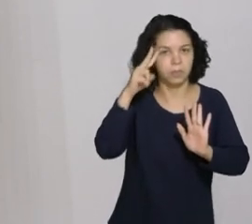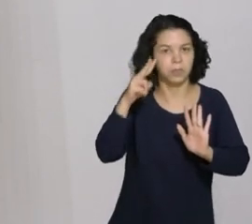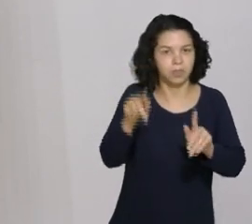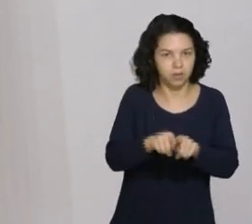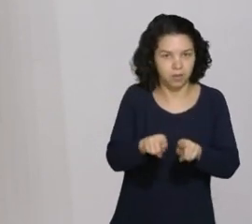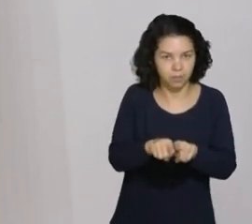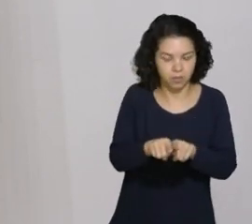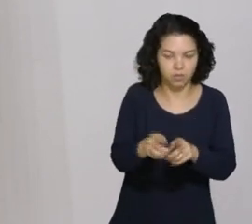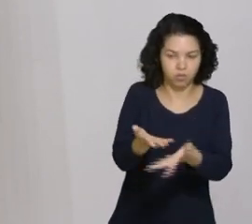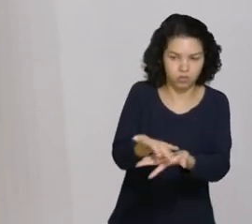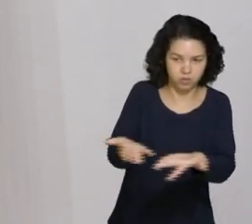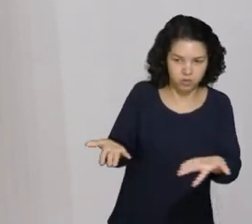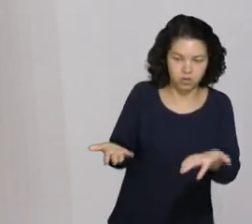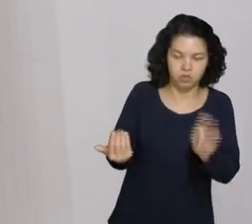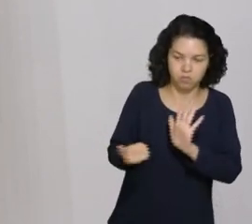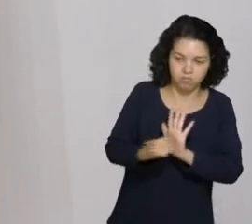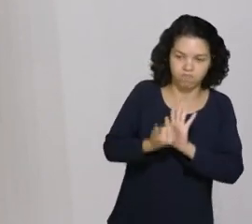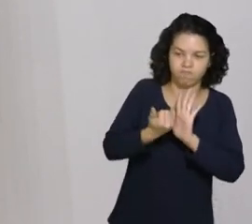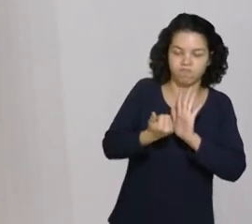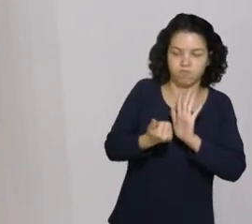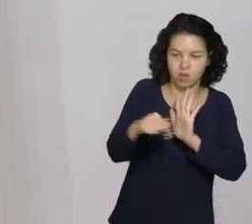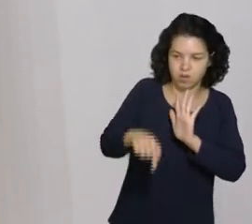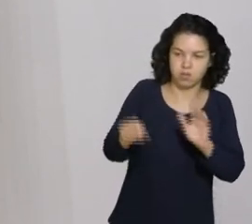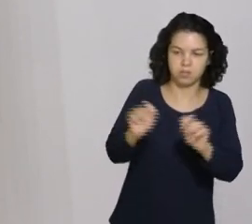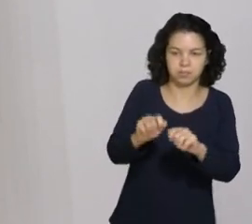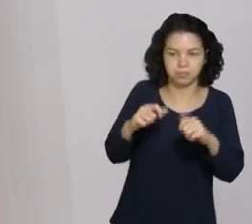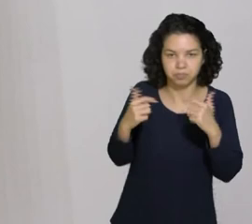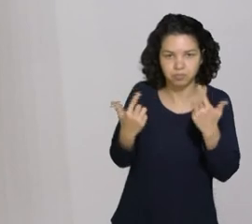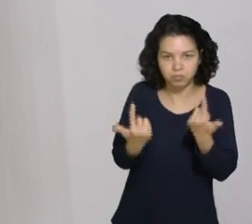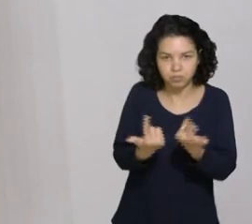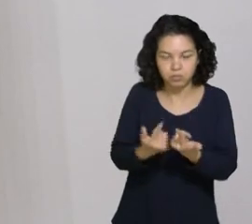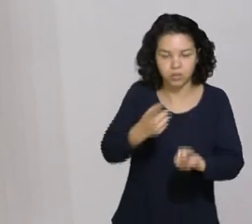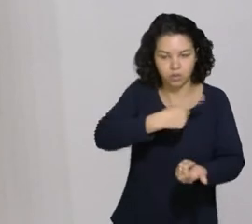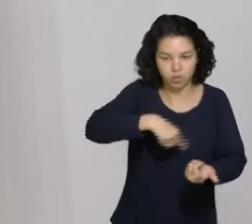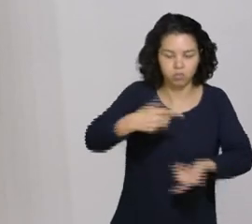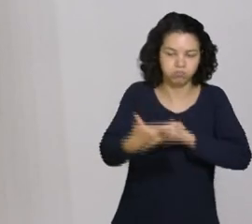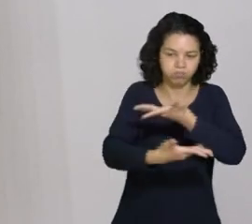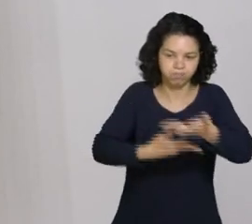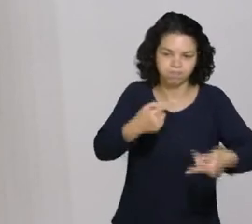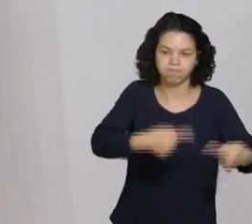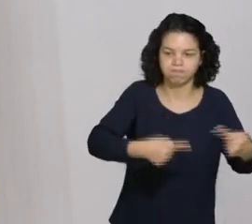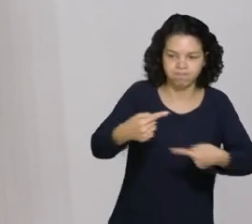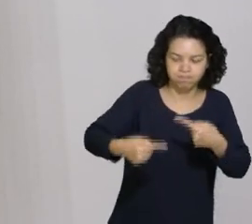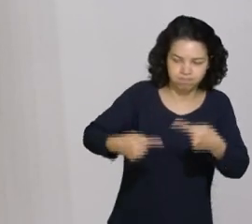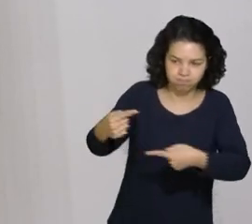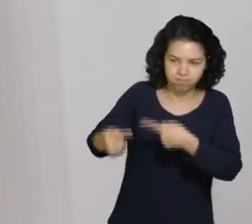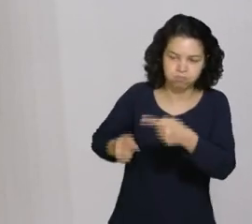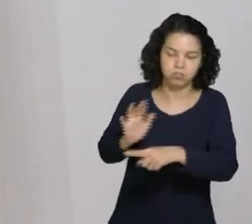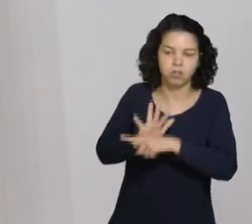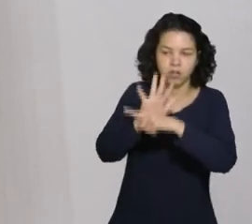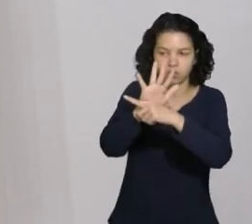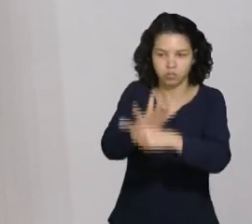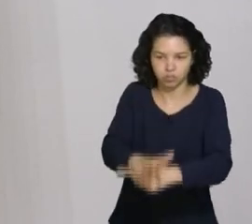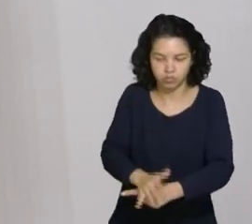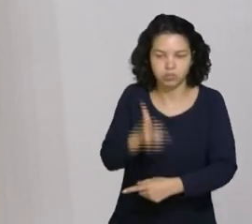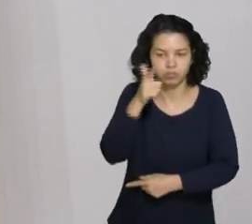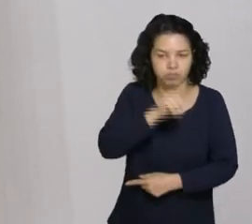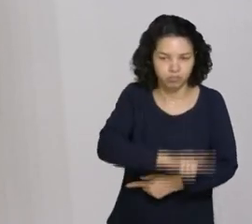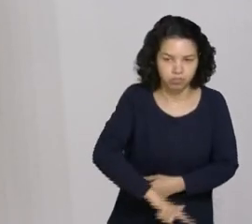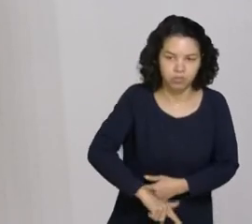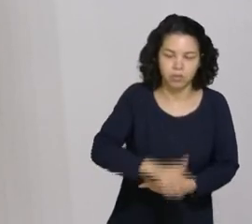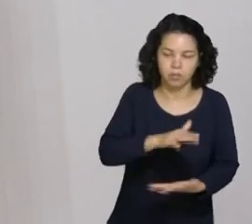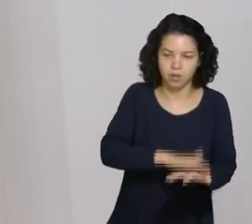marca foram vocês aqui na na Assembleia presente poder debater conversar e fazer acontecer Parabéns a todos e